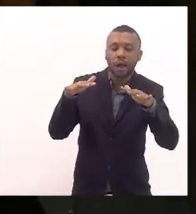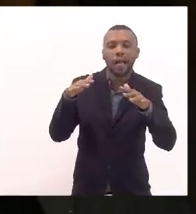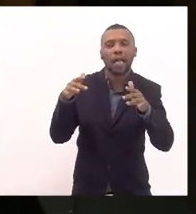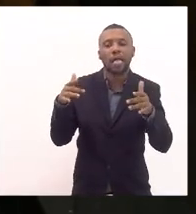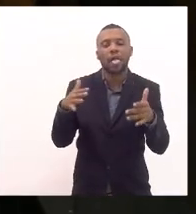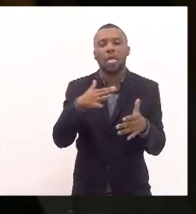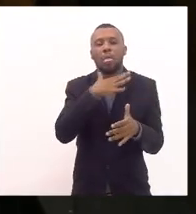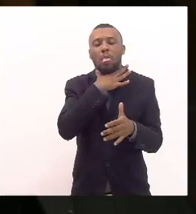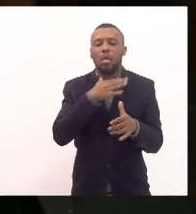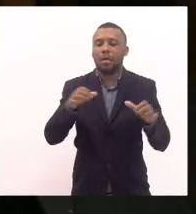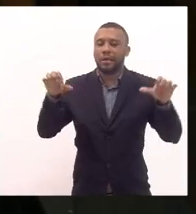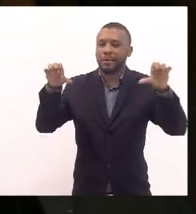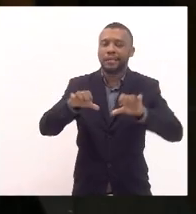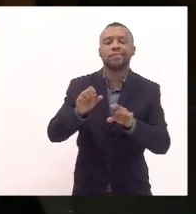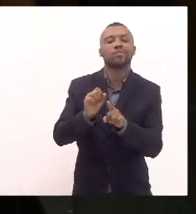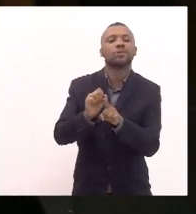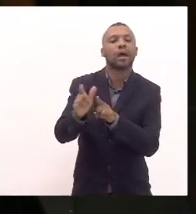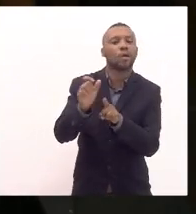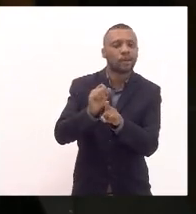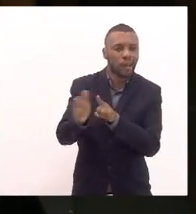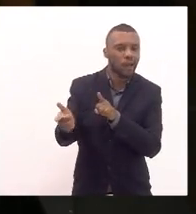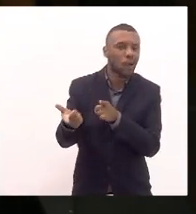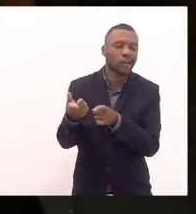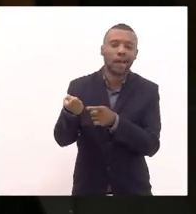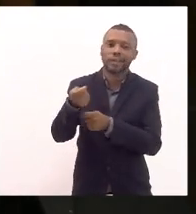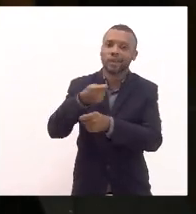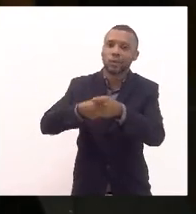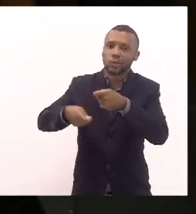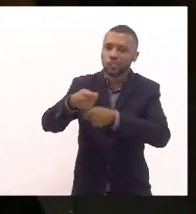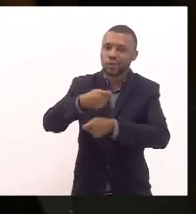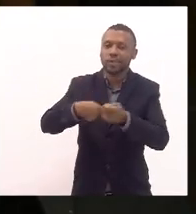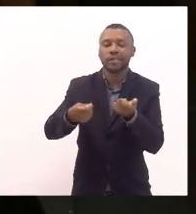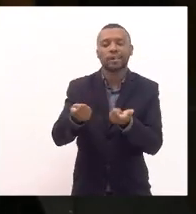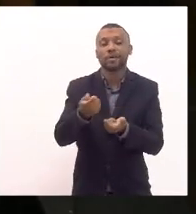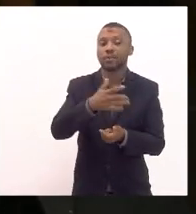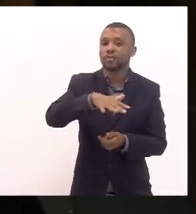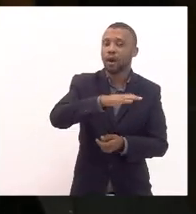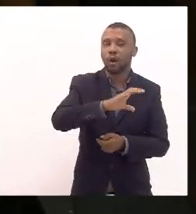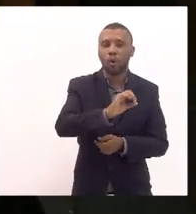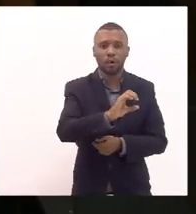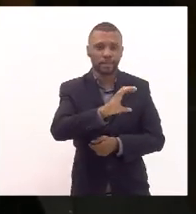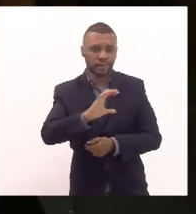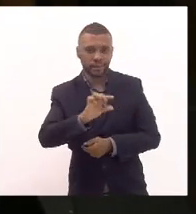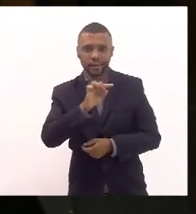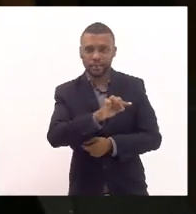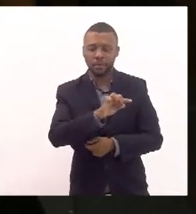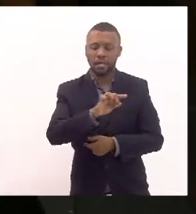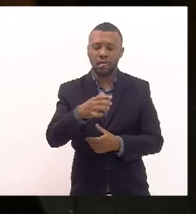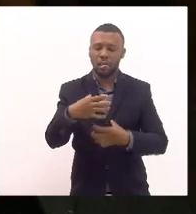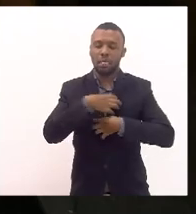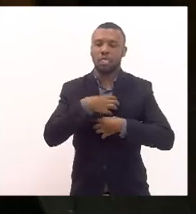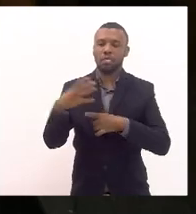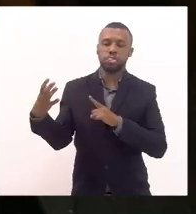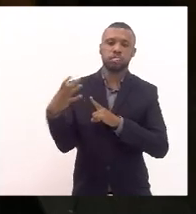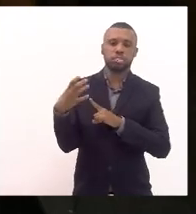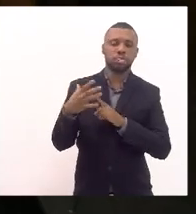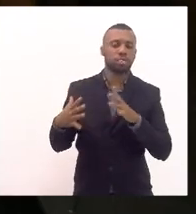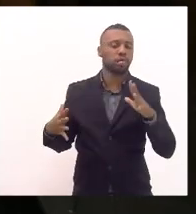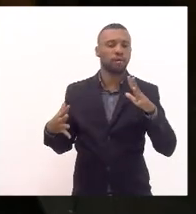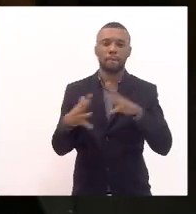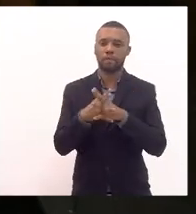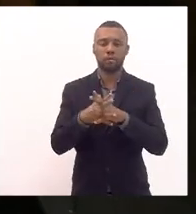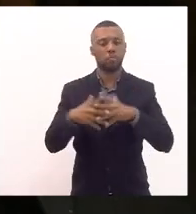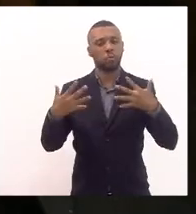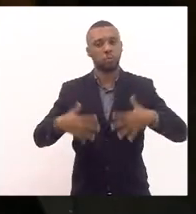da crise do subprime e quer economizar ocidentais sofreram backes enormes